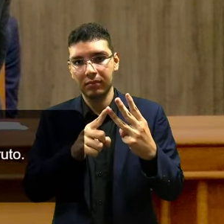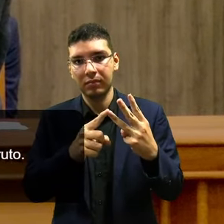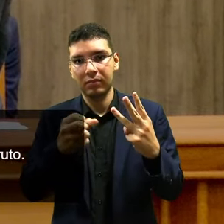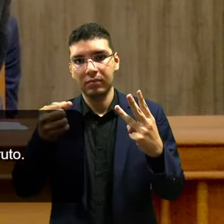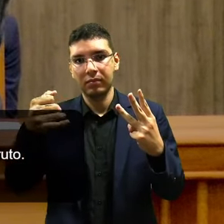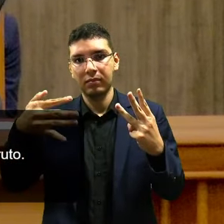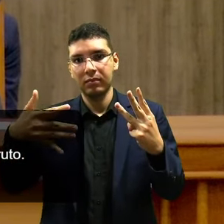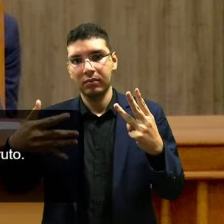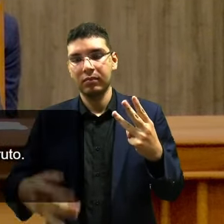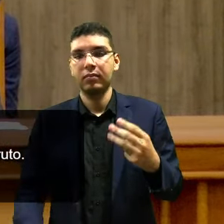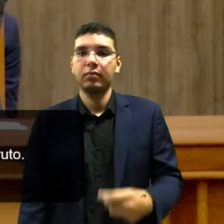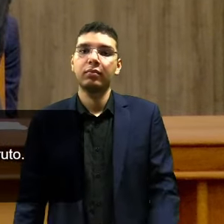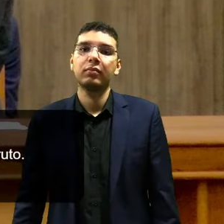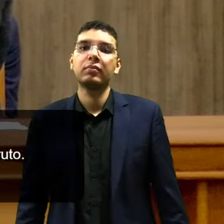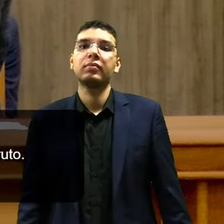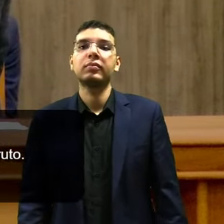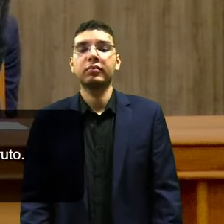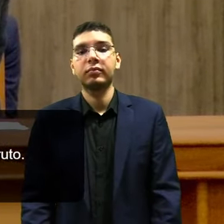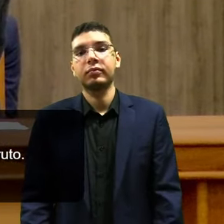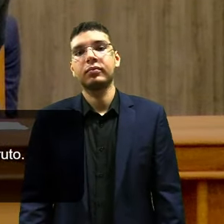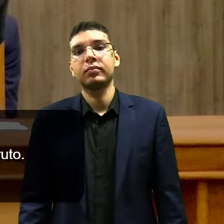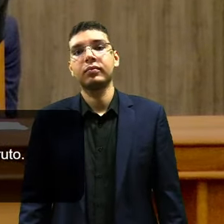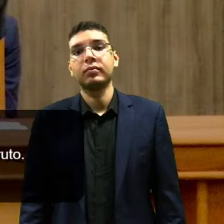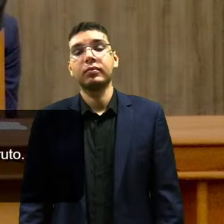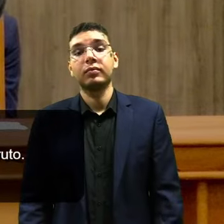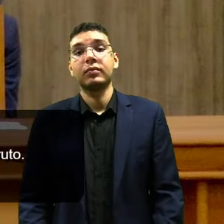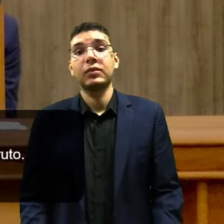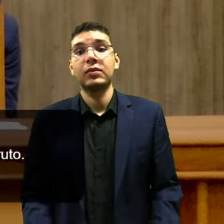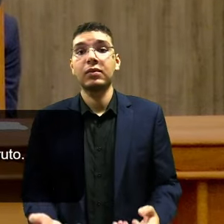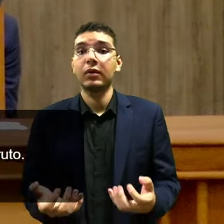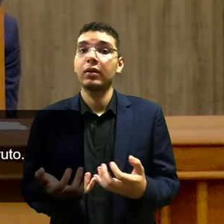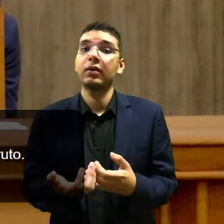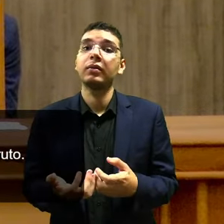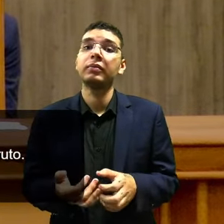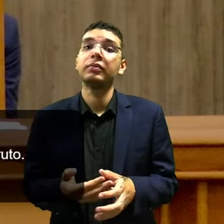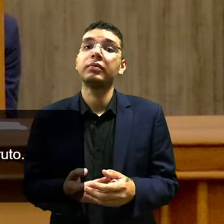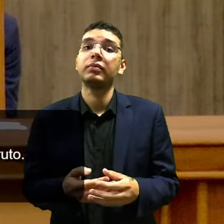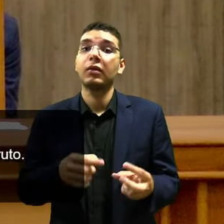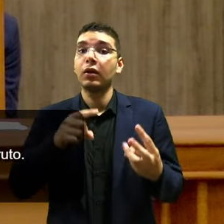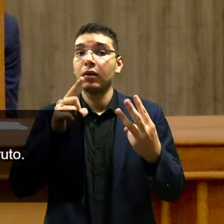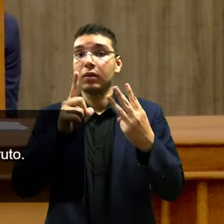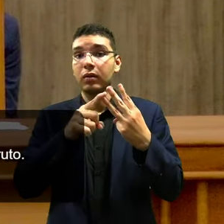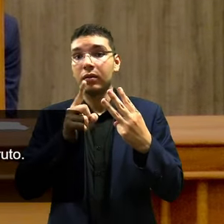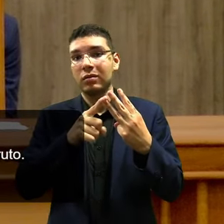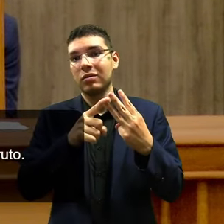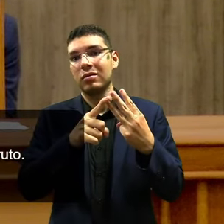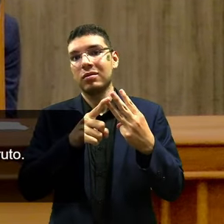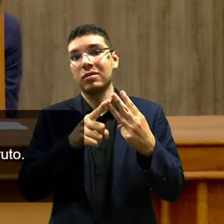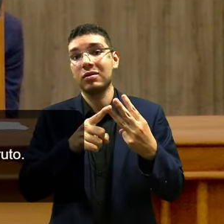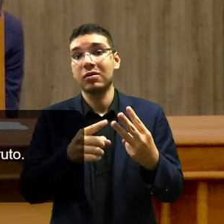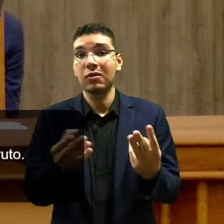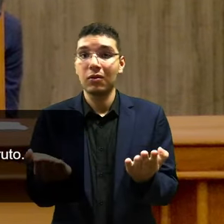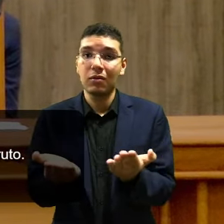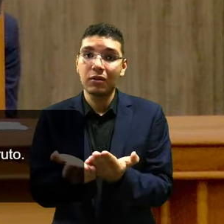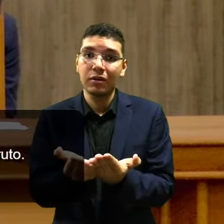aí não é crente de estação tem irmão que depende como é que tá Maré hoje